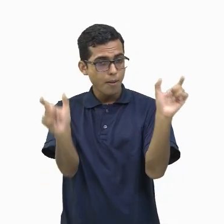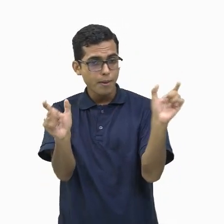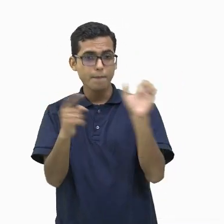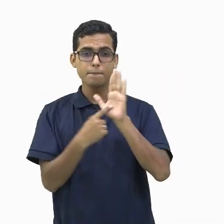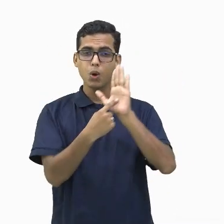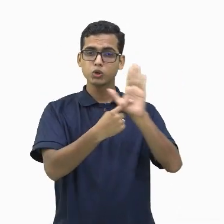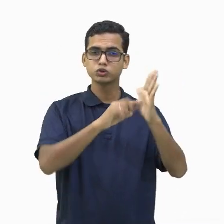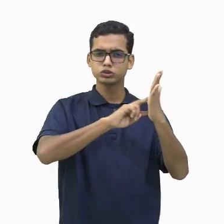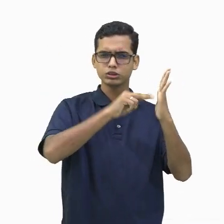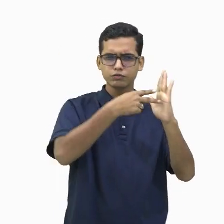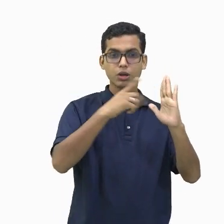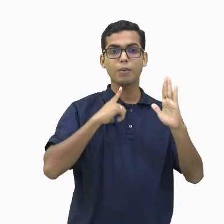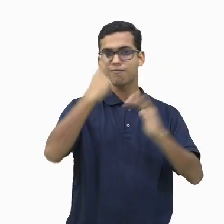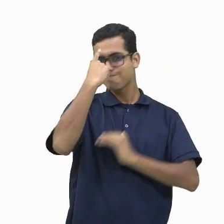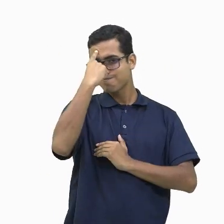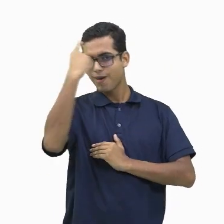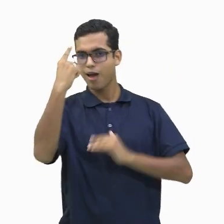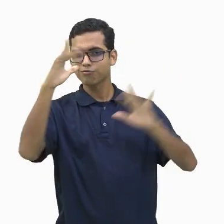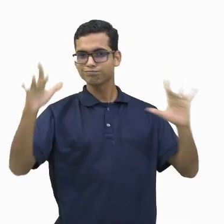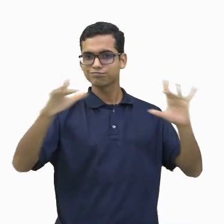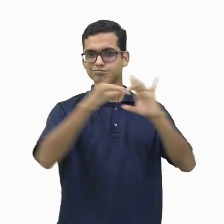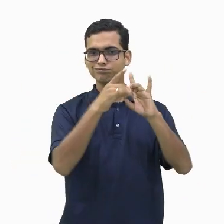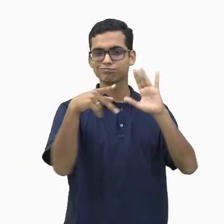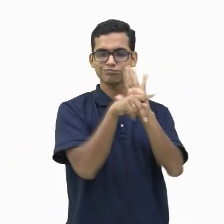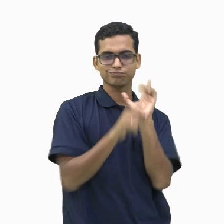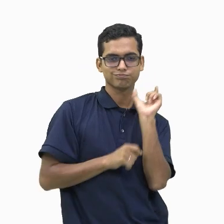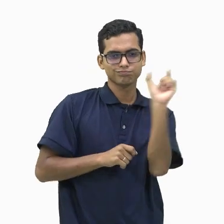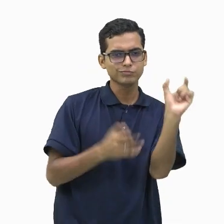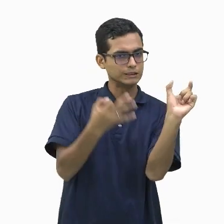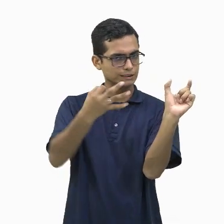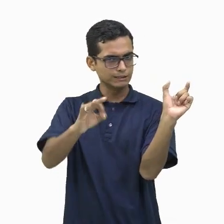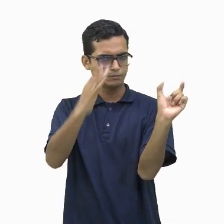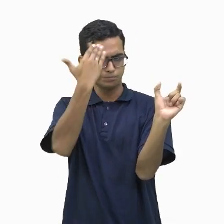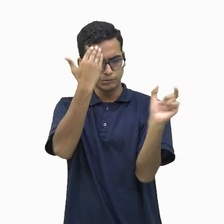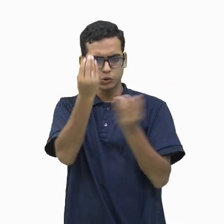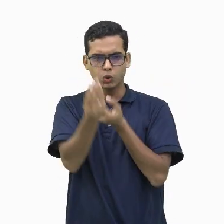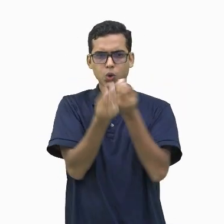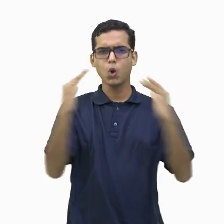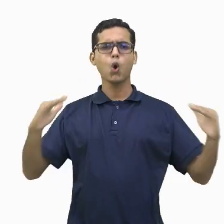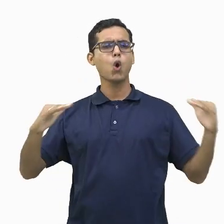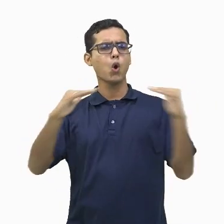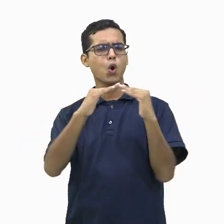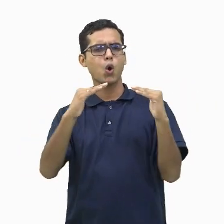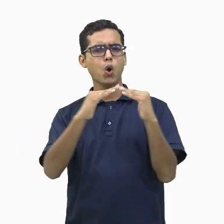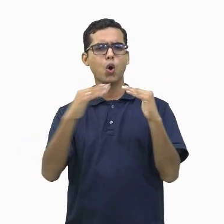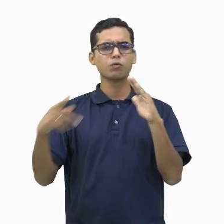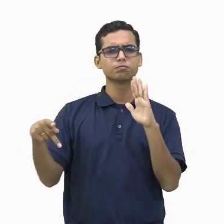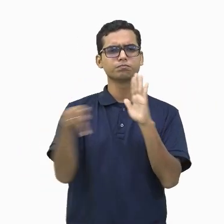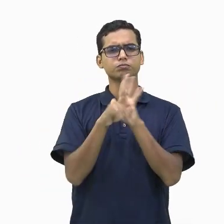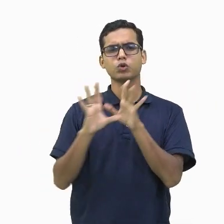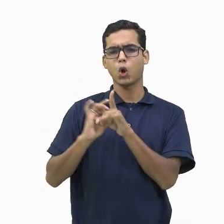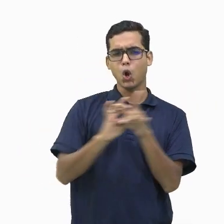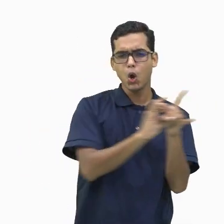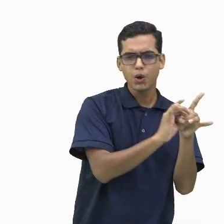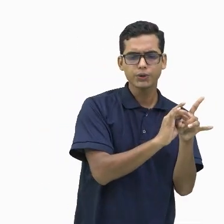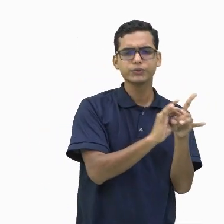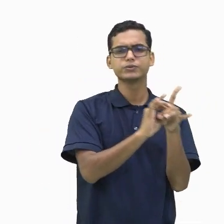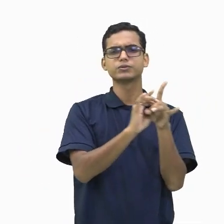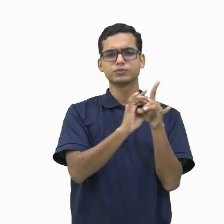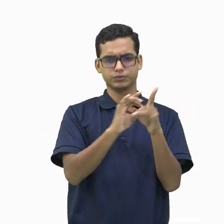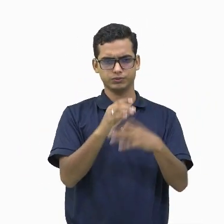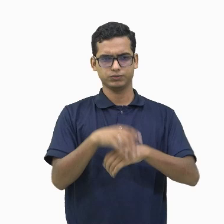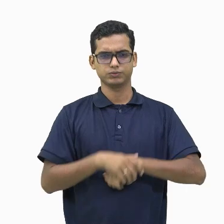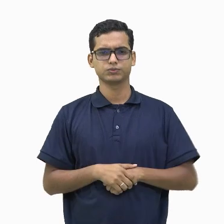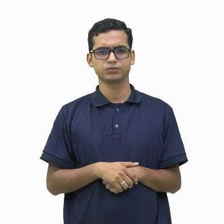mas pelas ideias que são associadas a eles. Sim, as concordâncias no contexto ocorrem por